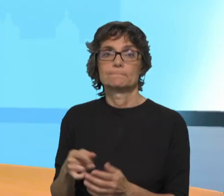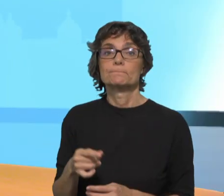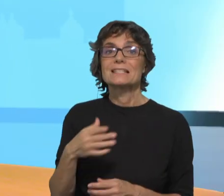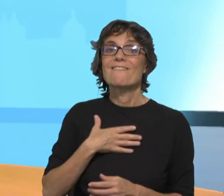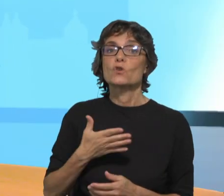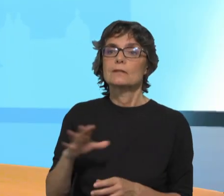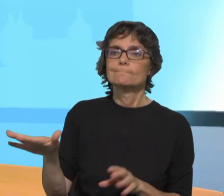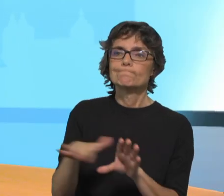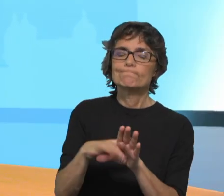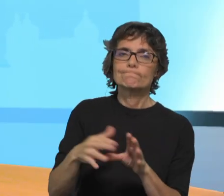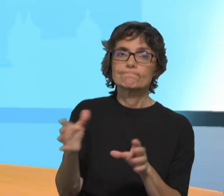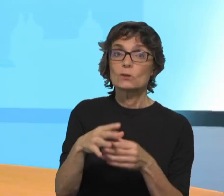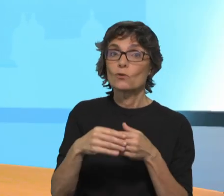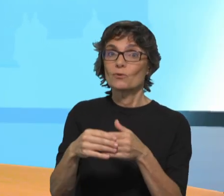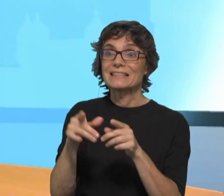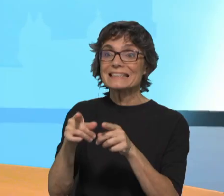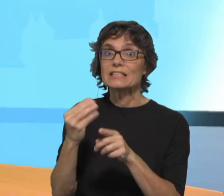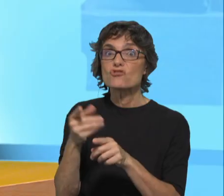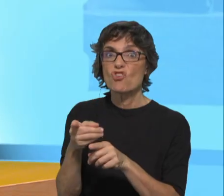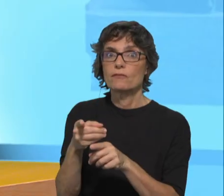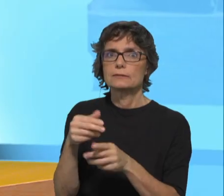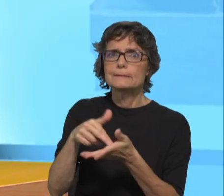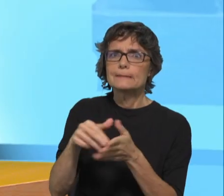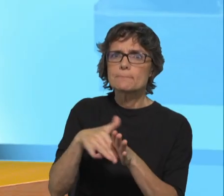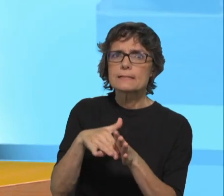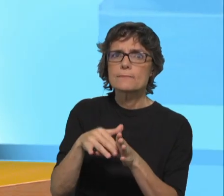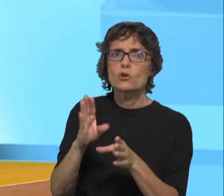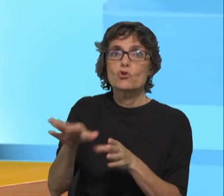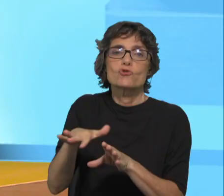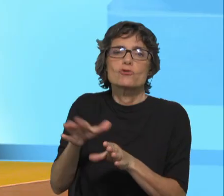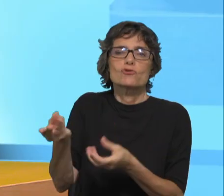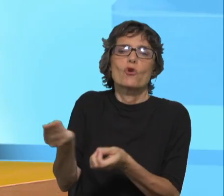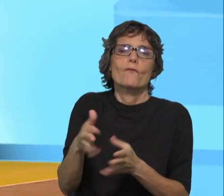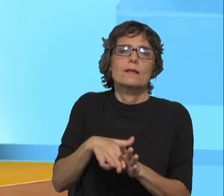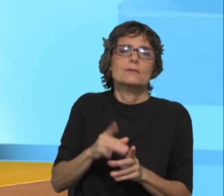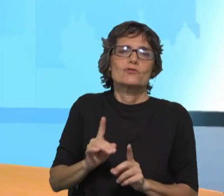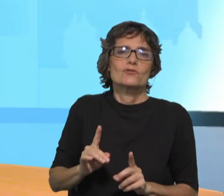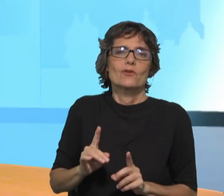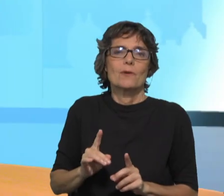É o facto de eles se sentirem atores, protagonistas, não apenas convidados a participar